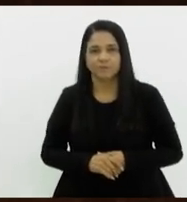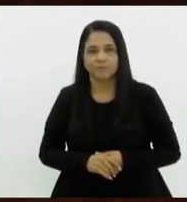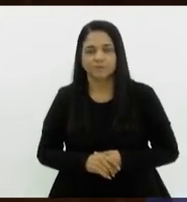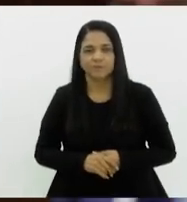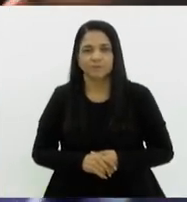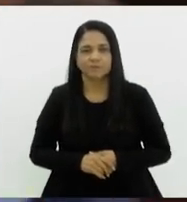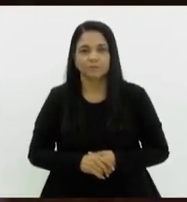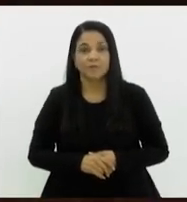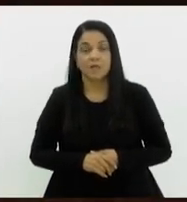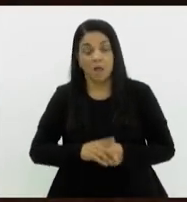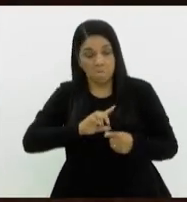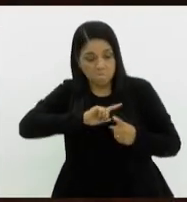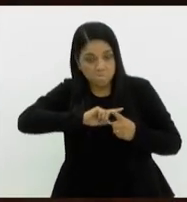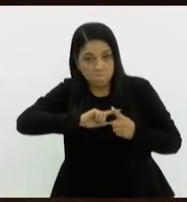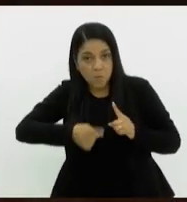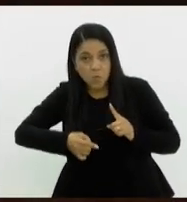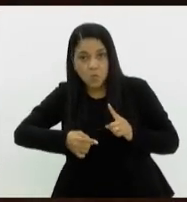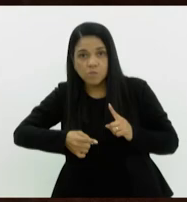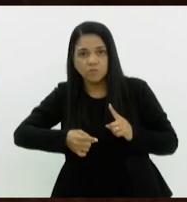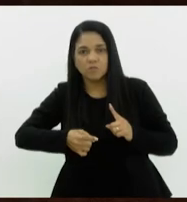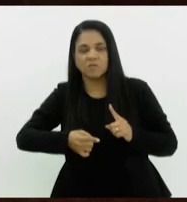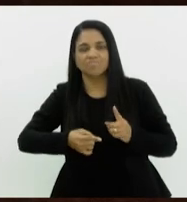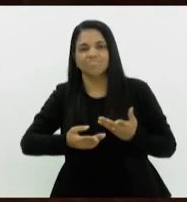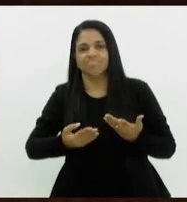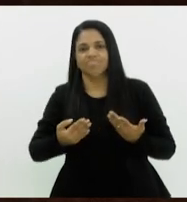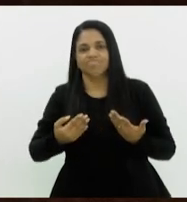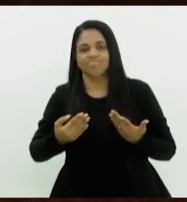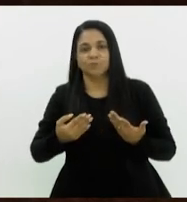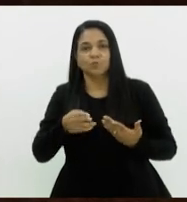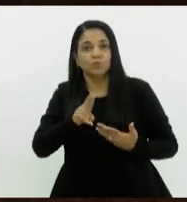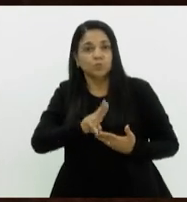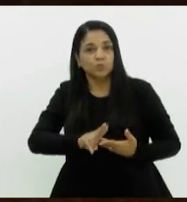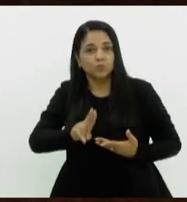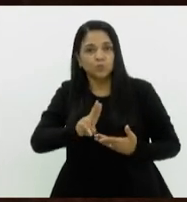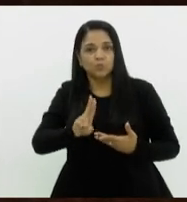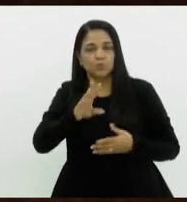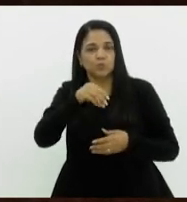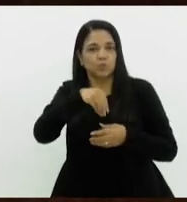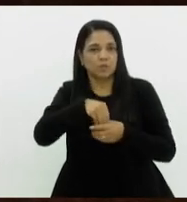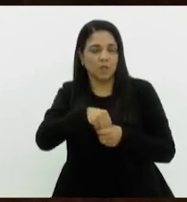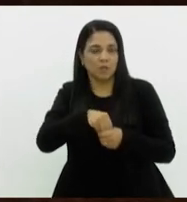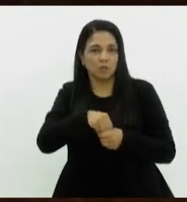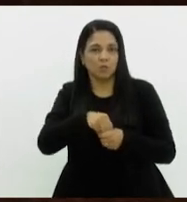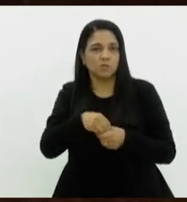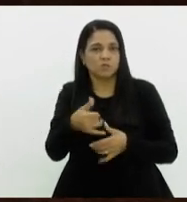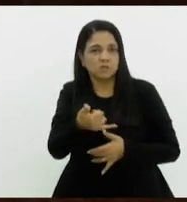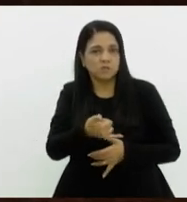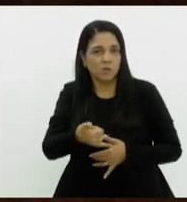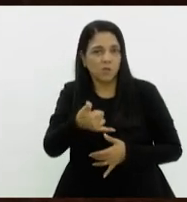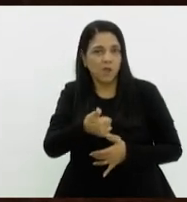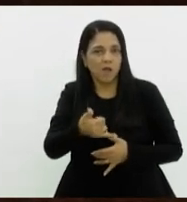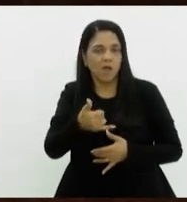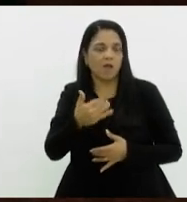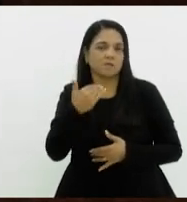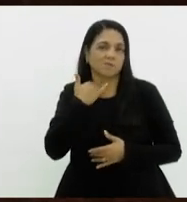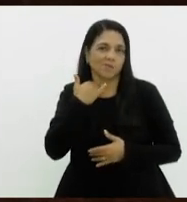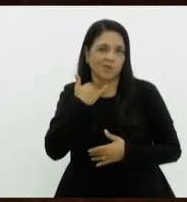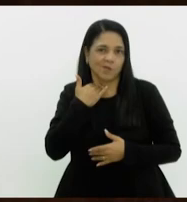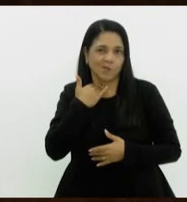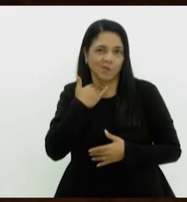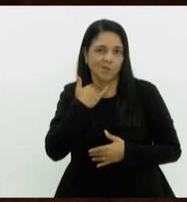essa proibição incondicional do uso dos celulares e similares dentro das agências